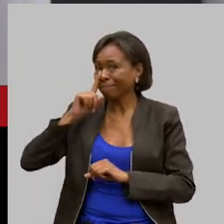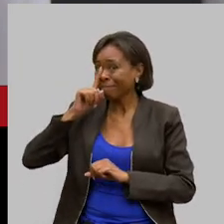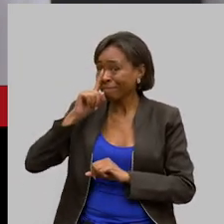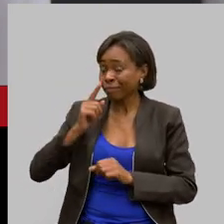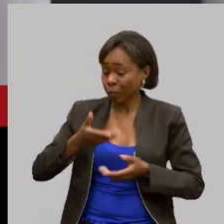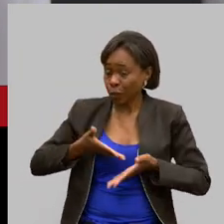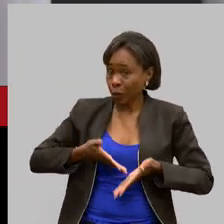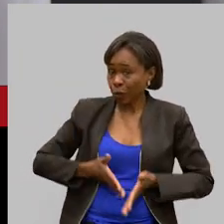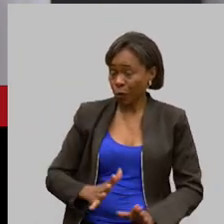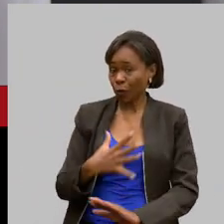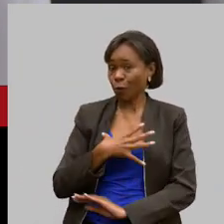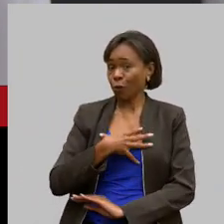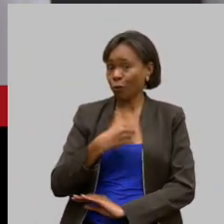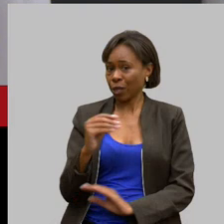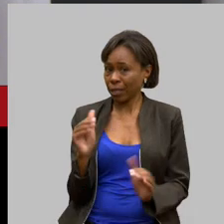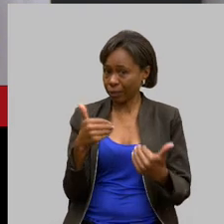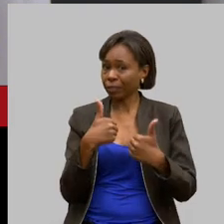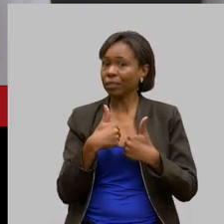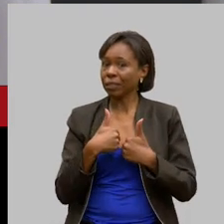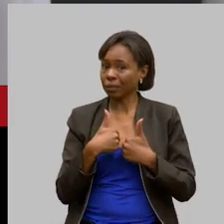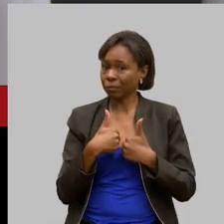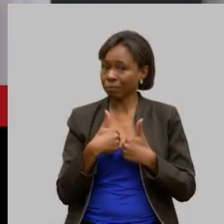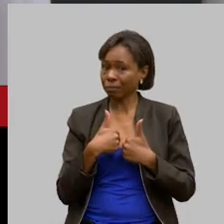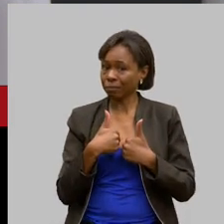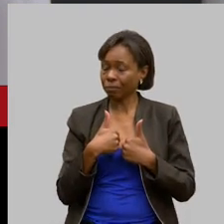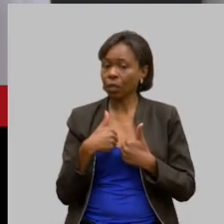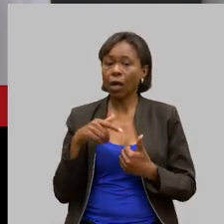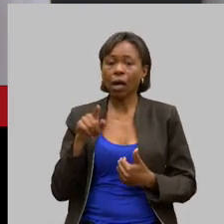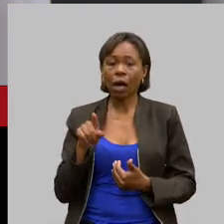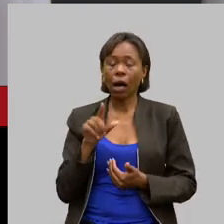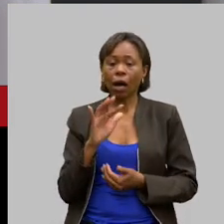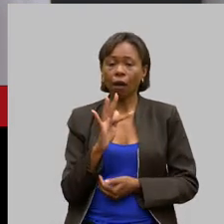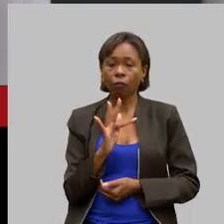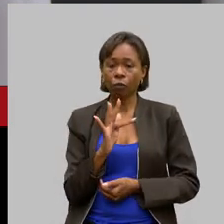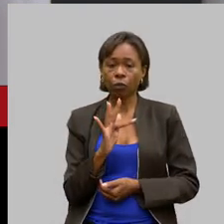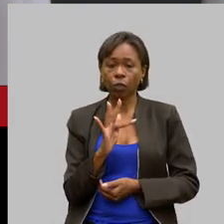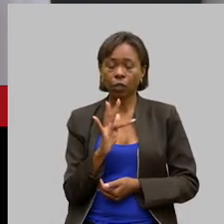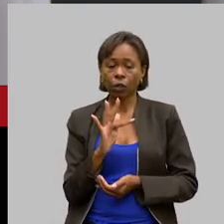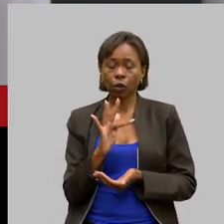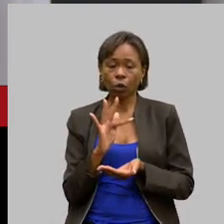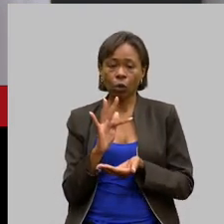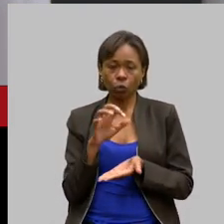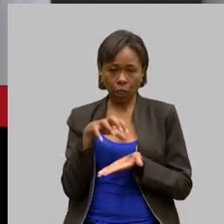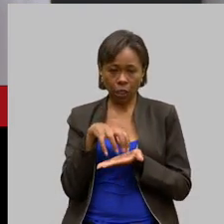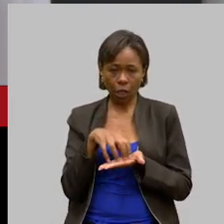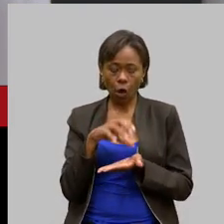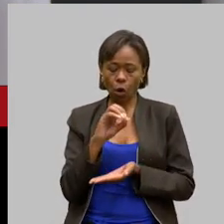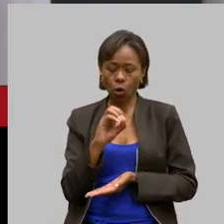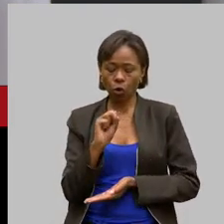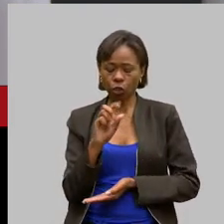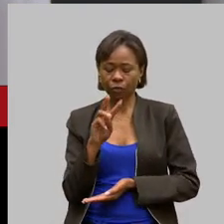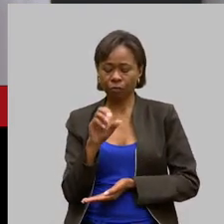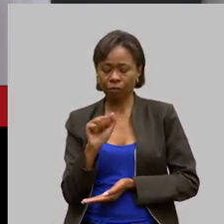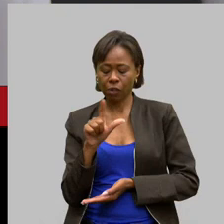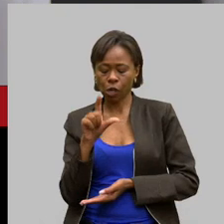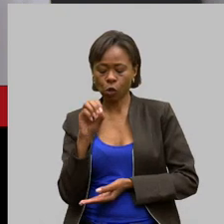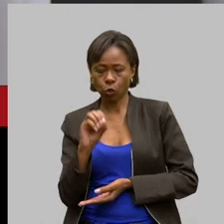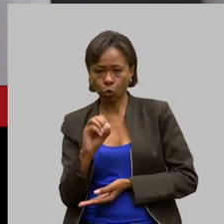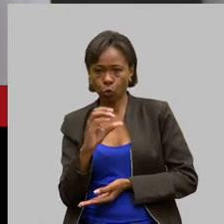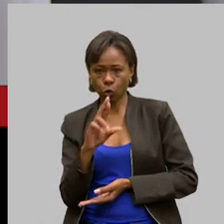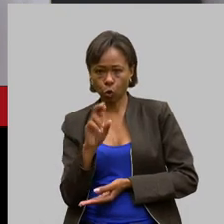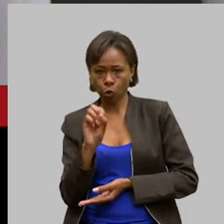vida a fundação Osvaldo Cruz fez um trabalho em 2018 pesquisou 2 milhões de garotas